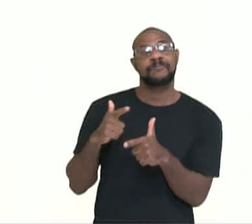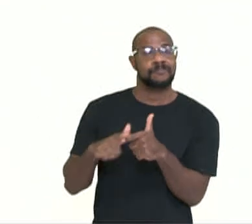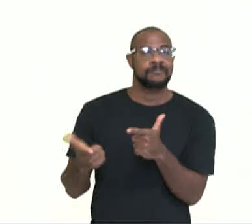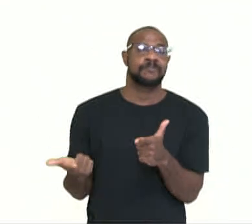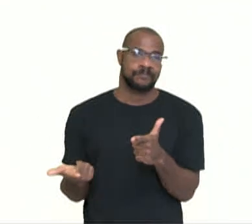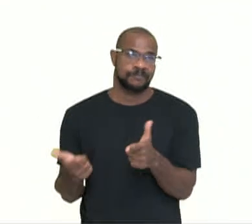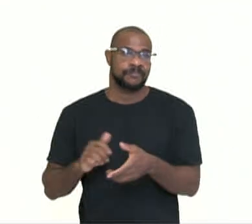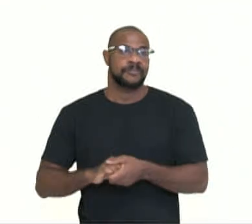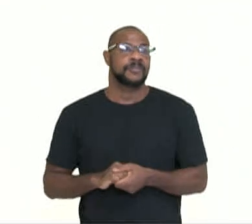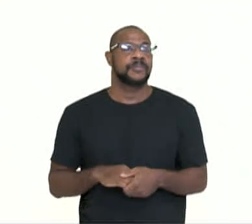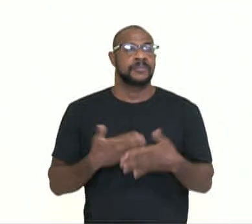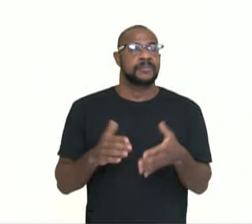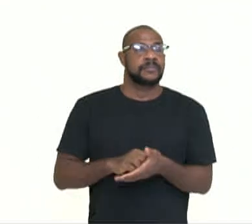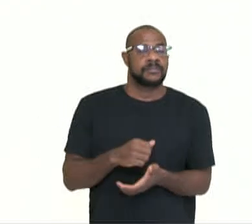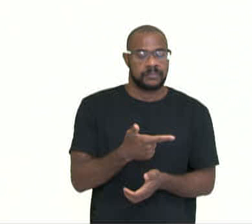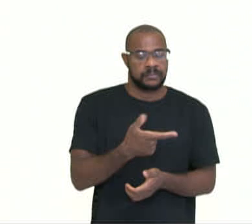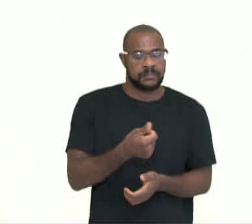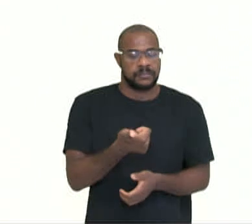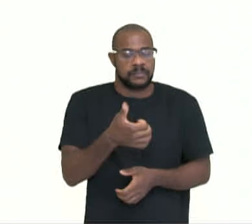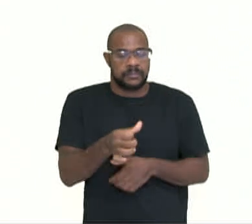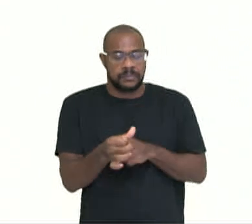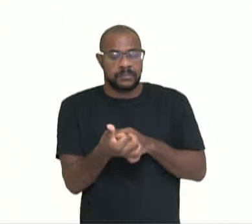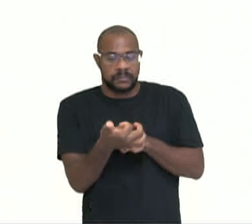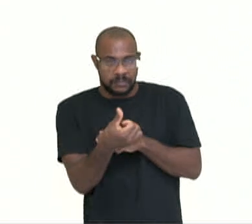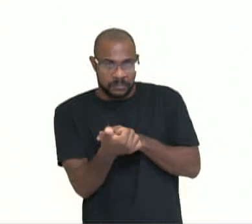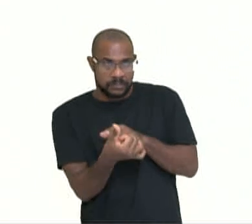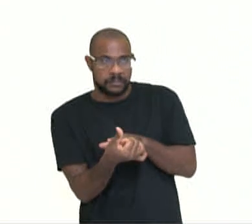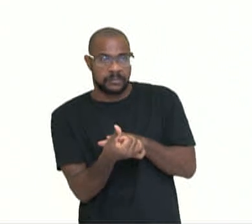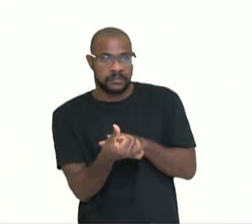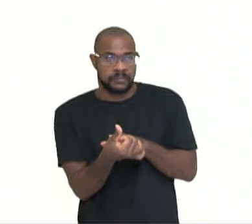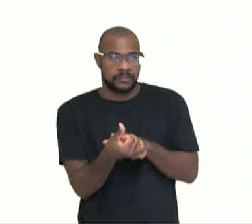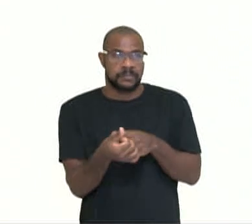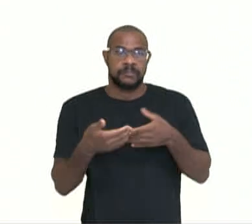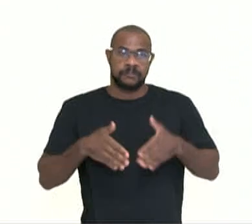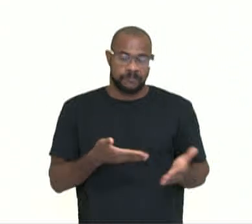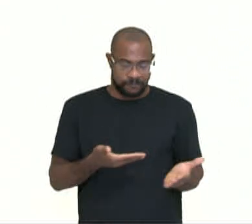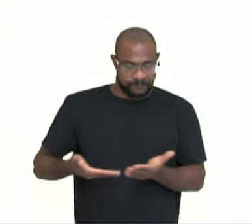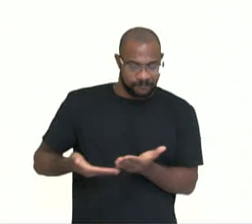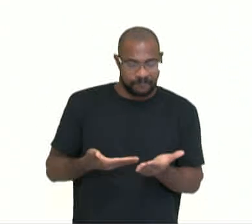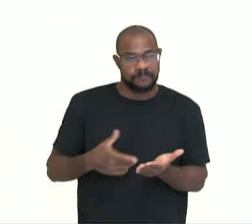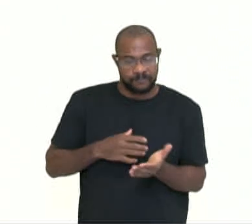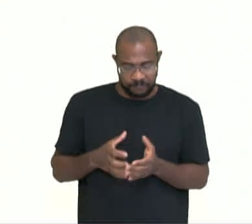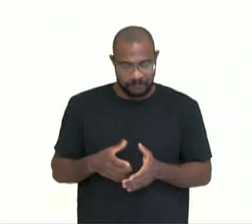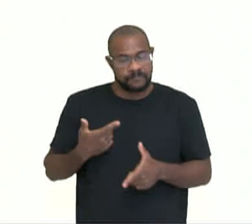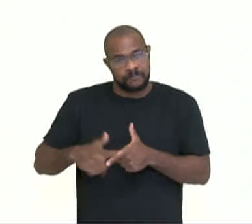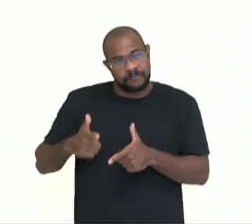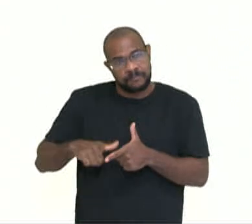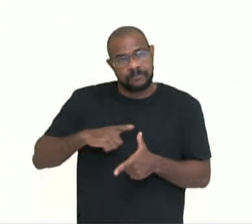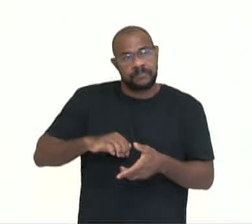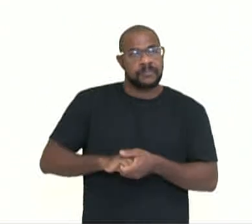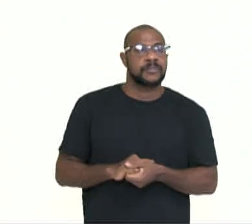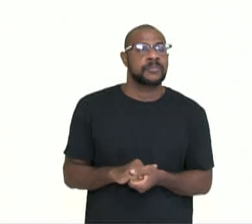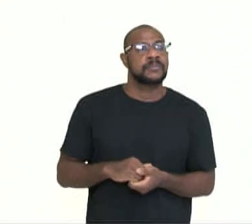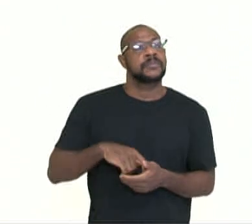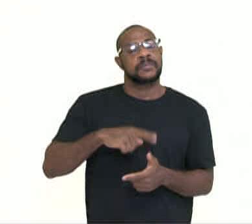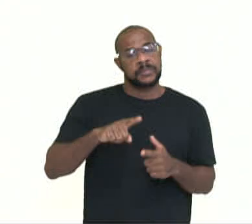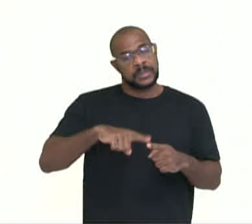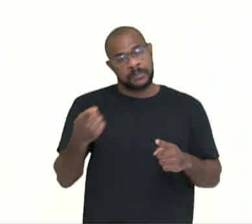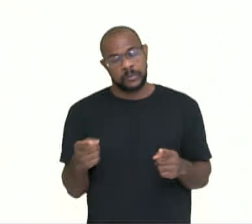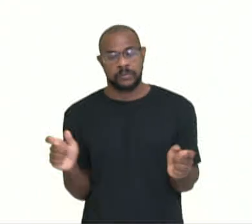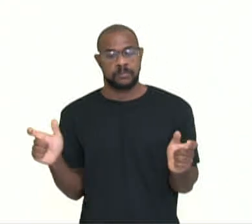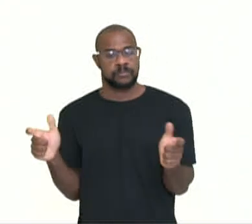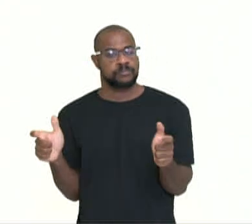nasceram em 2016, um ano depois da chegada do vírus no Brasil. Nos anos seguintes, 2017, 18 e 19, foi